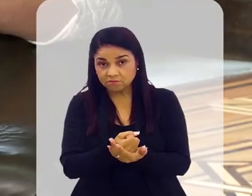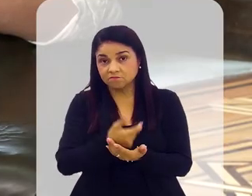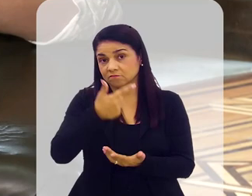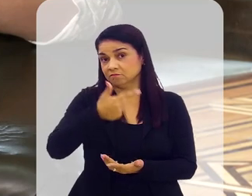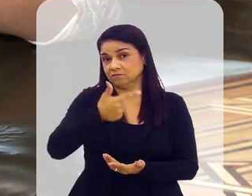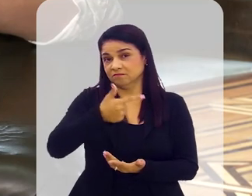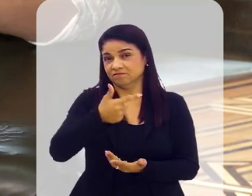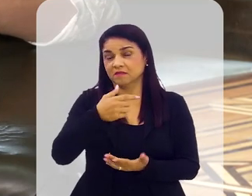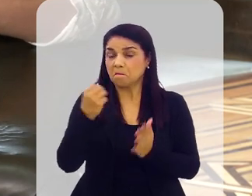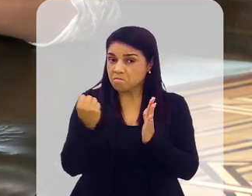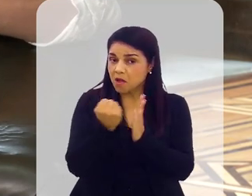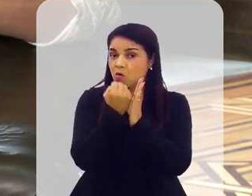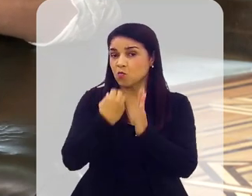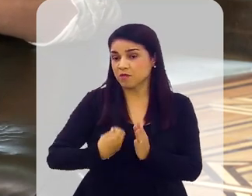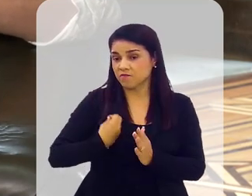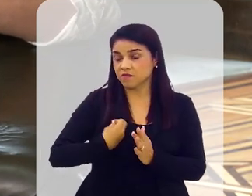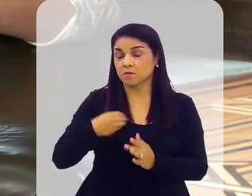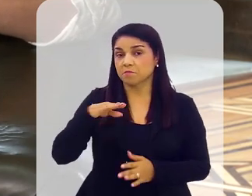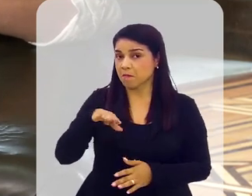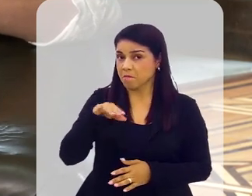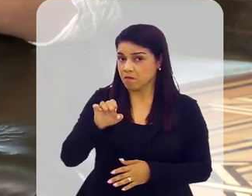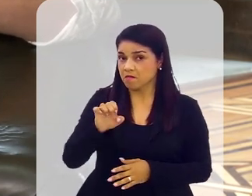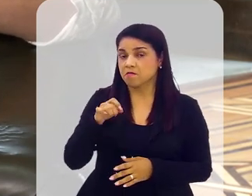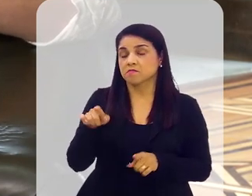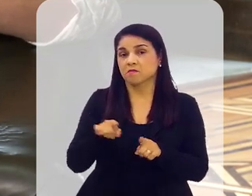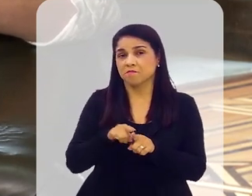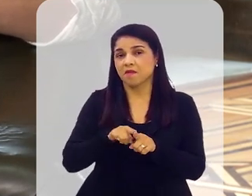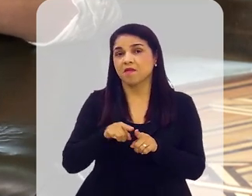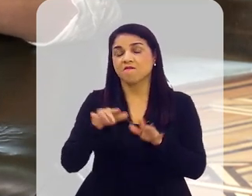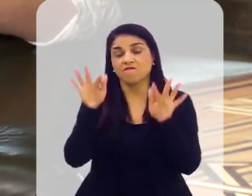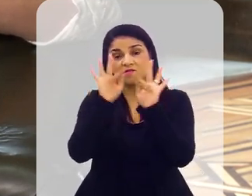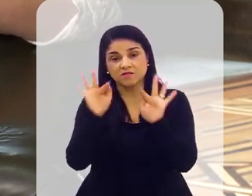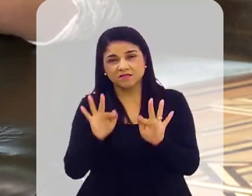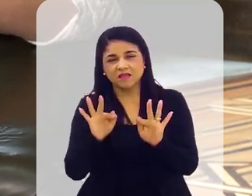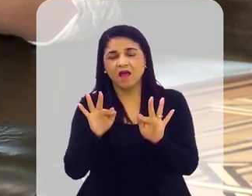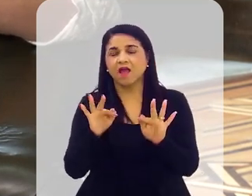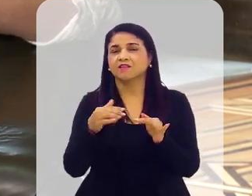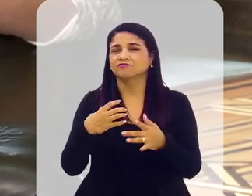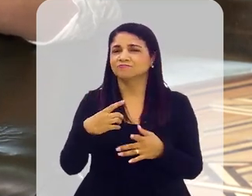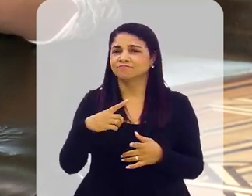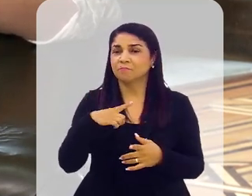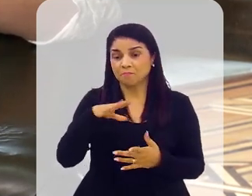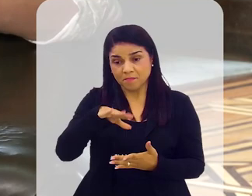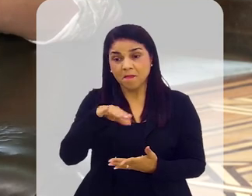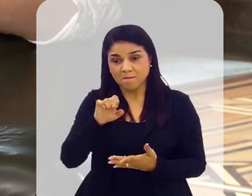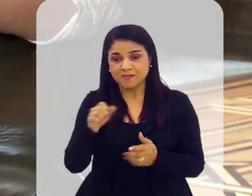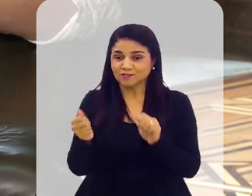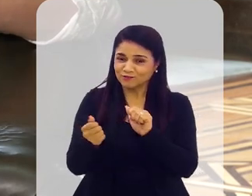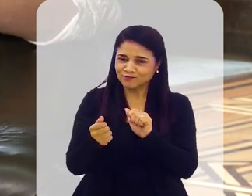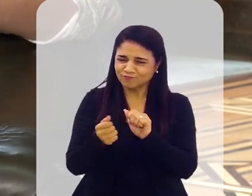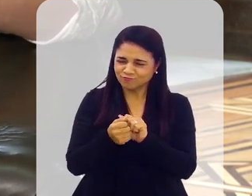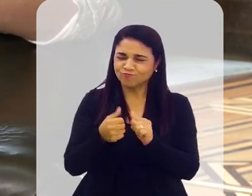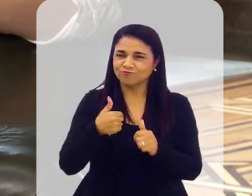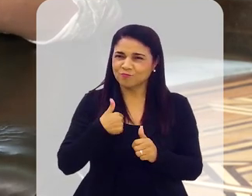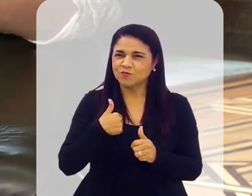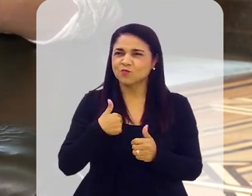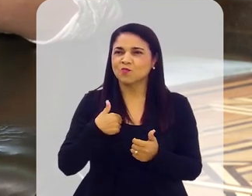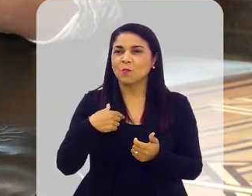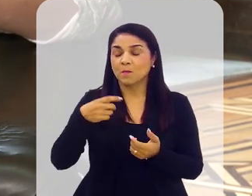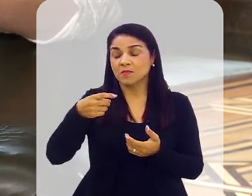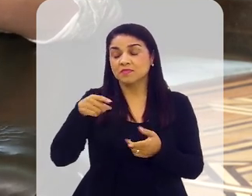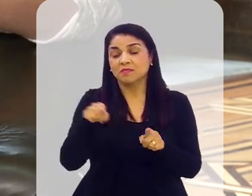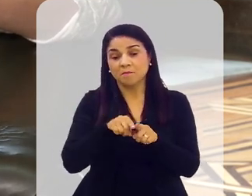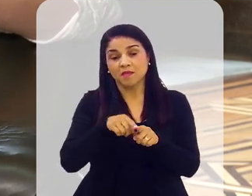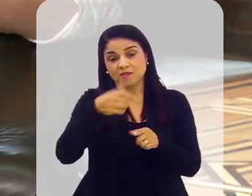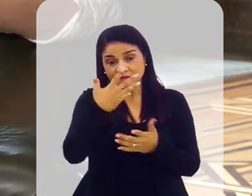música, né? Uhum. Uma música que me marcou muito, minha mãe, e eu tive a felicidade de regravá-la. Inclusive, ela está nesse penúltimo disco. Está